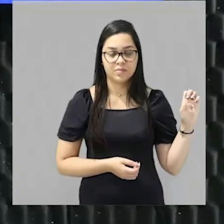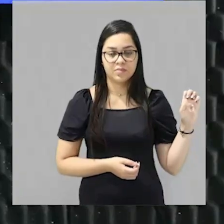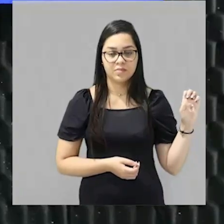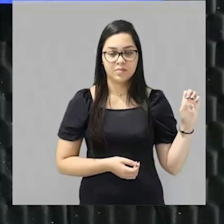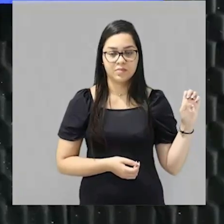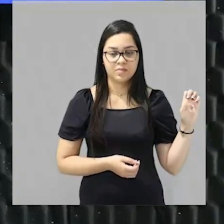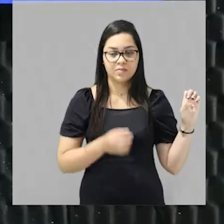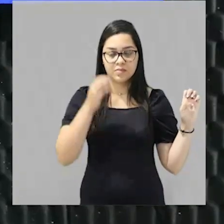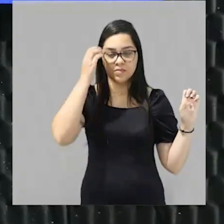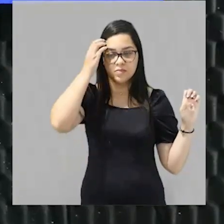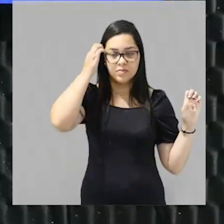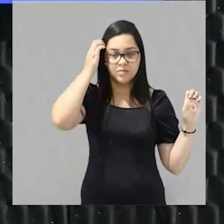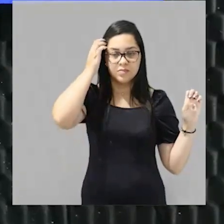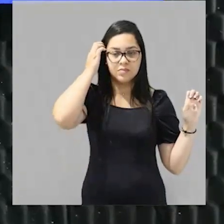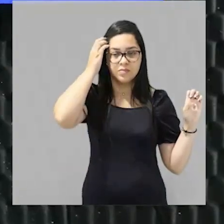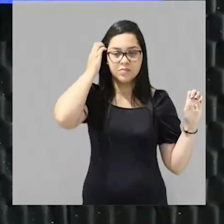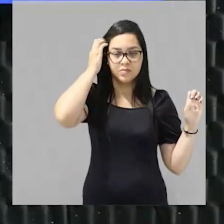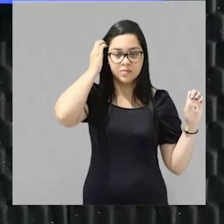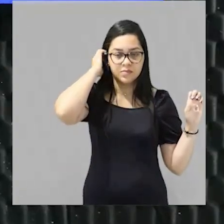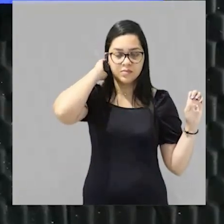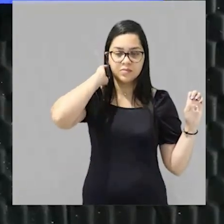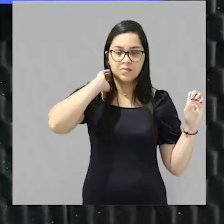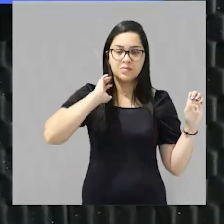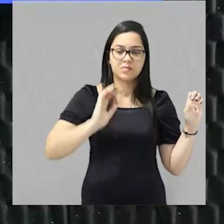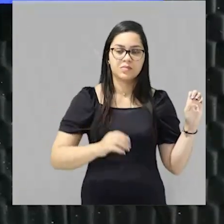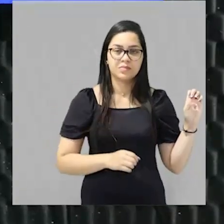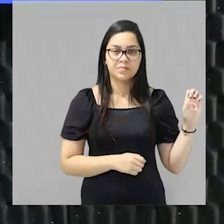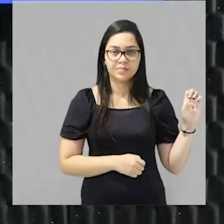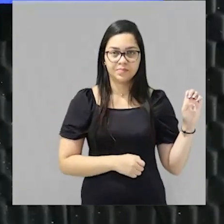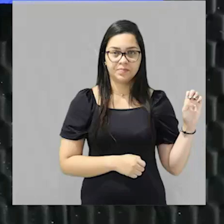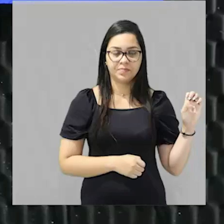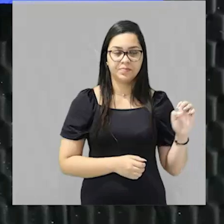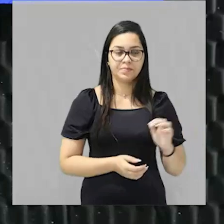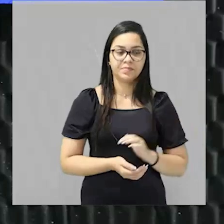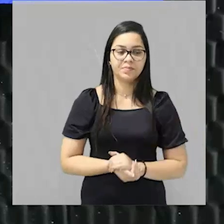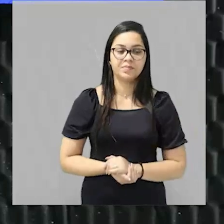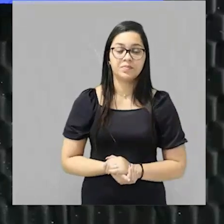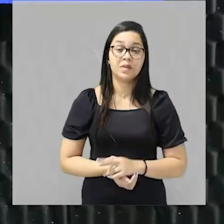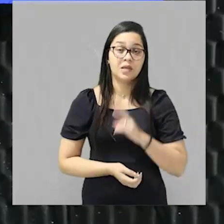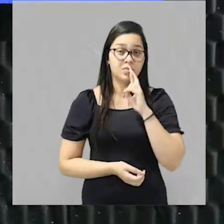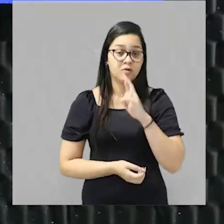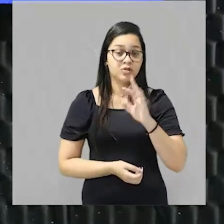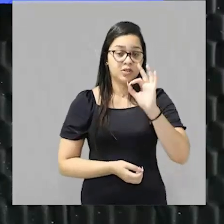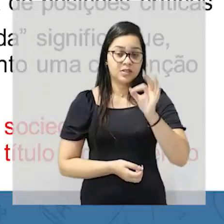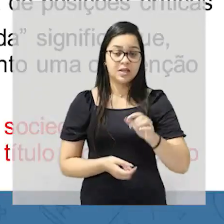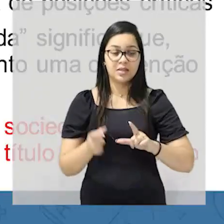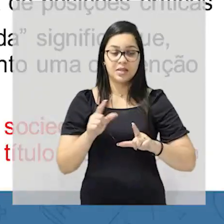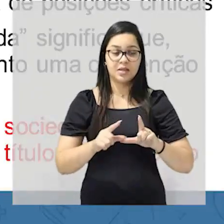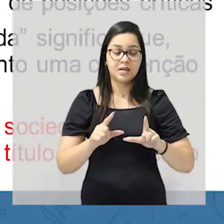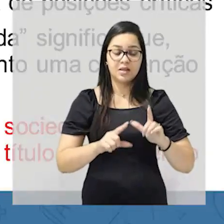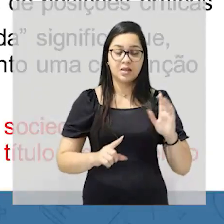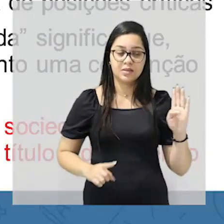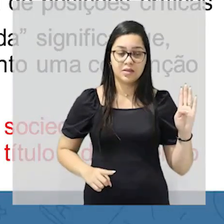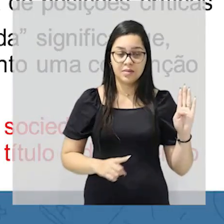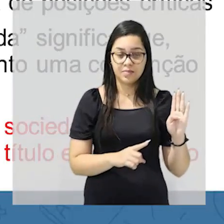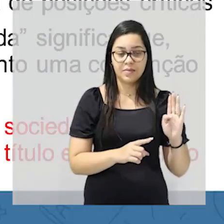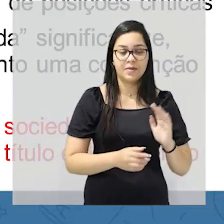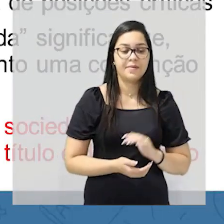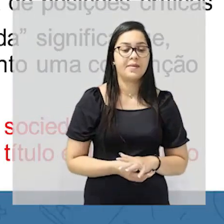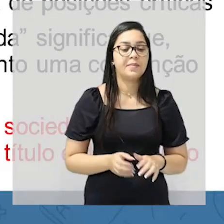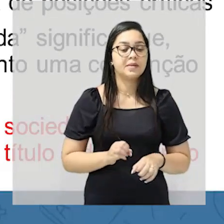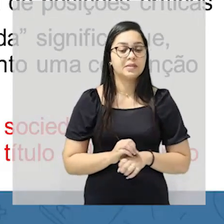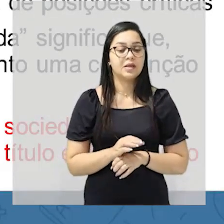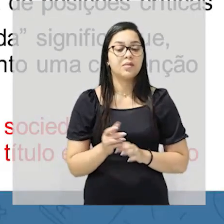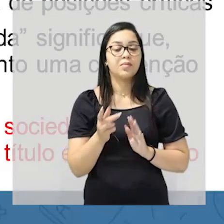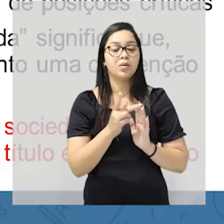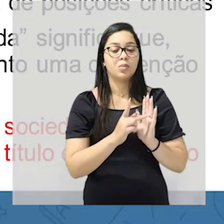de metade, ou seja, no casamento apenas um dos cônjuges se sentiria realizado. Letra D. Nos 2